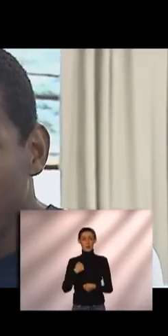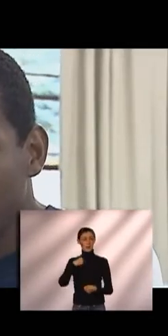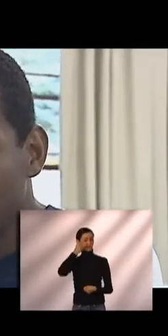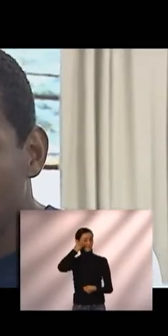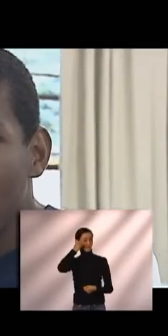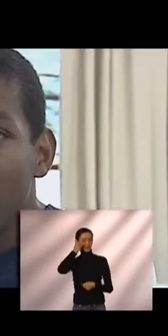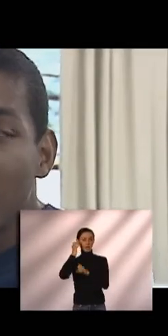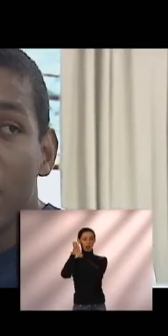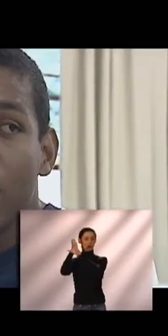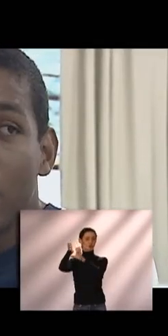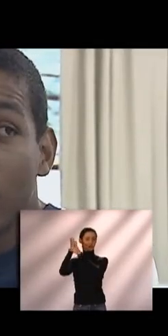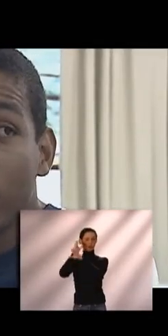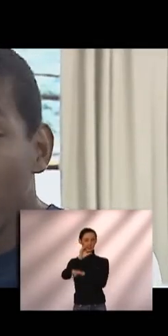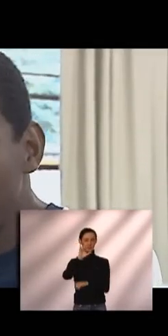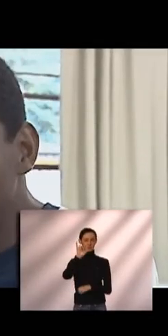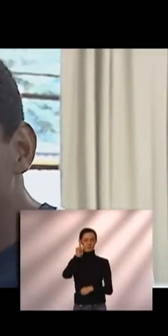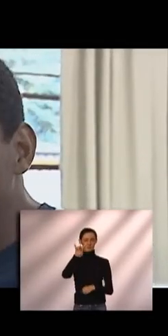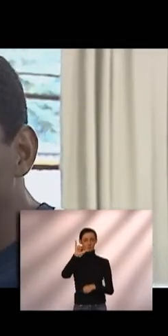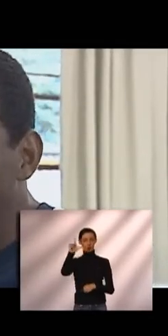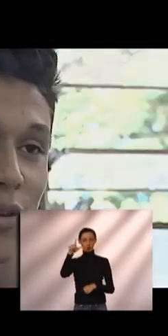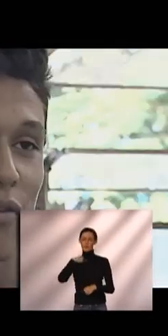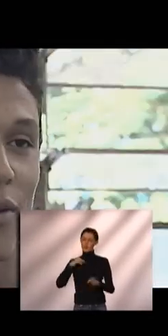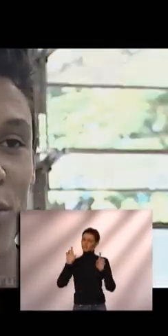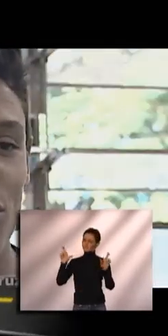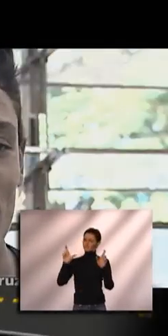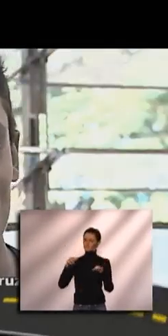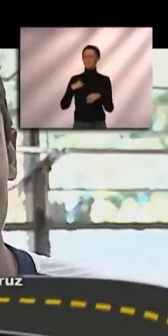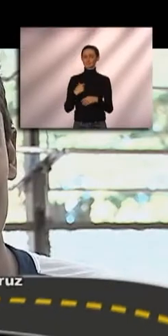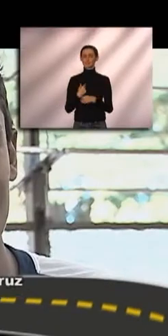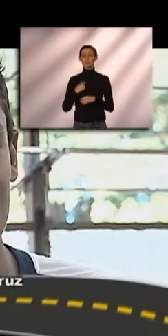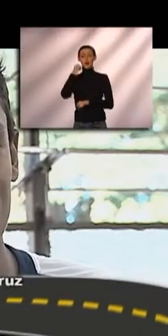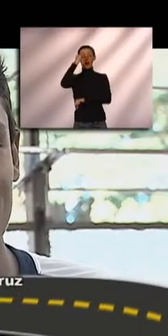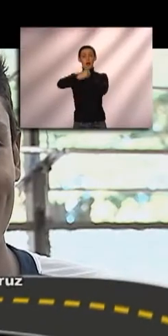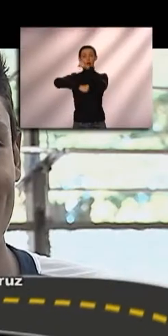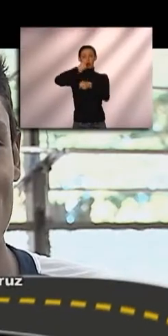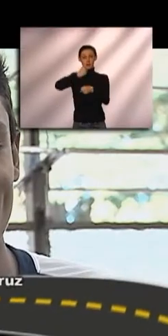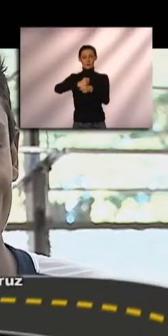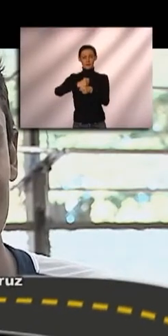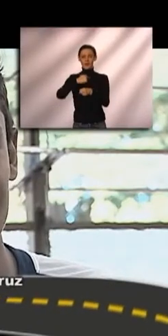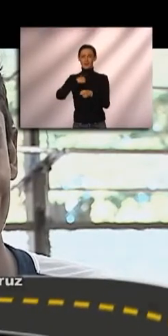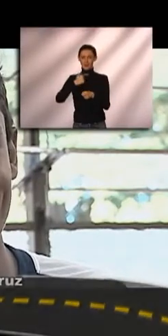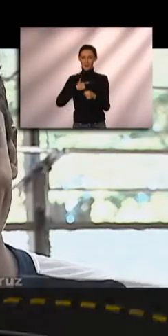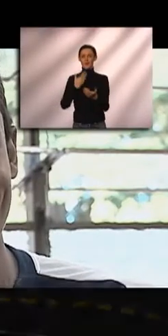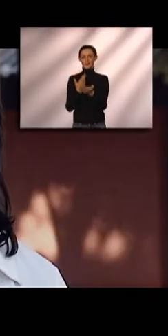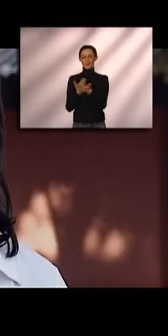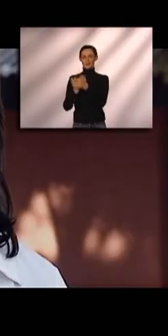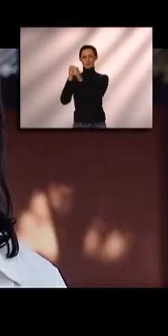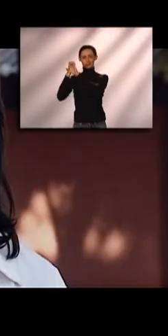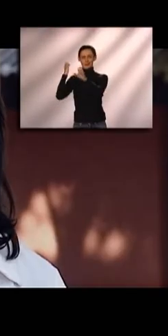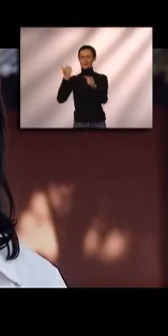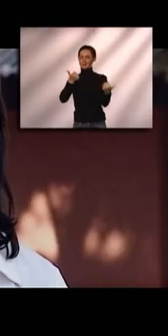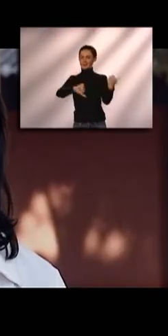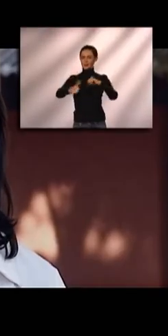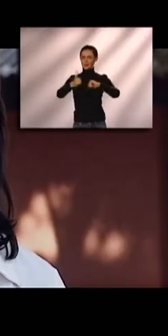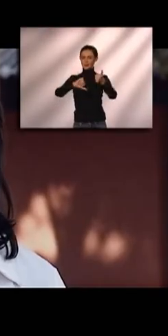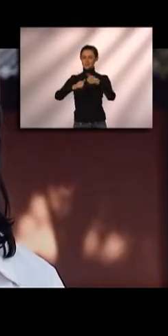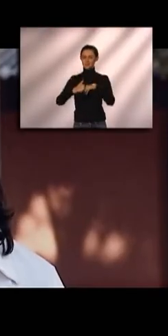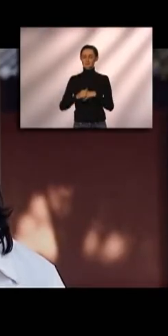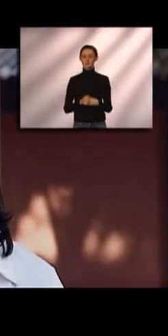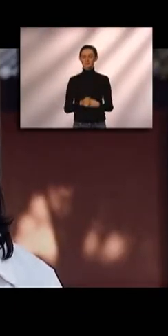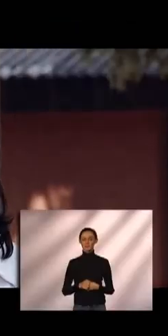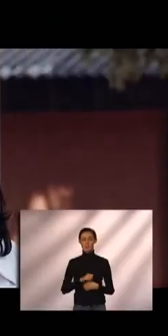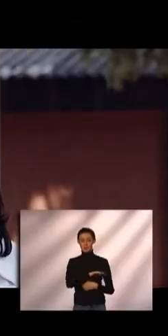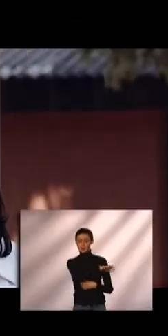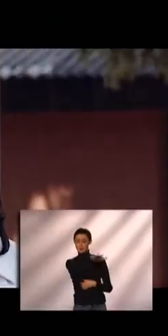engenharia civil e eu estou confiante. O ano que vem eu estou, primeiro ano em engenharia química. Eles estão começando